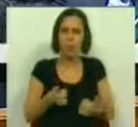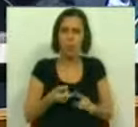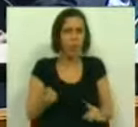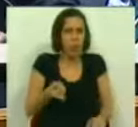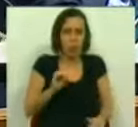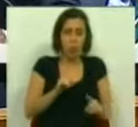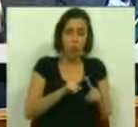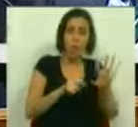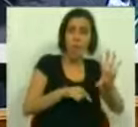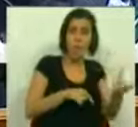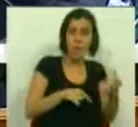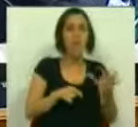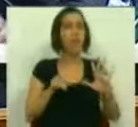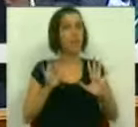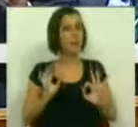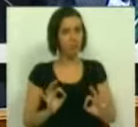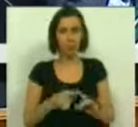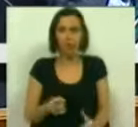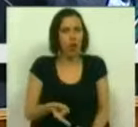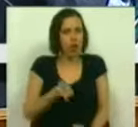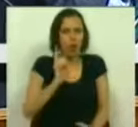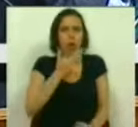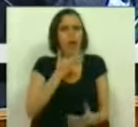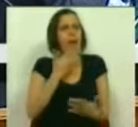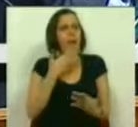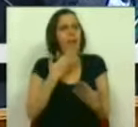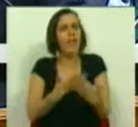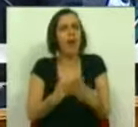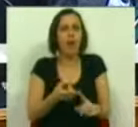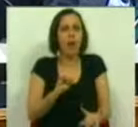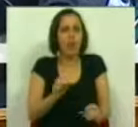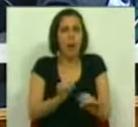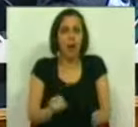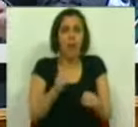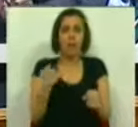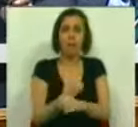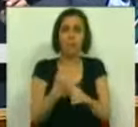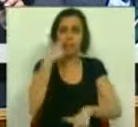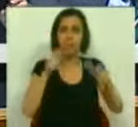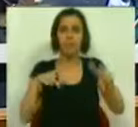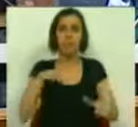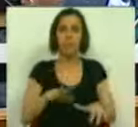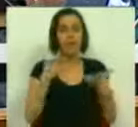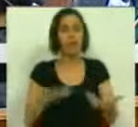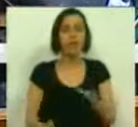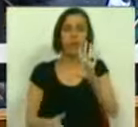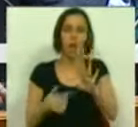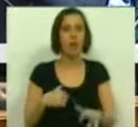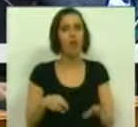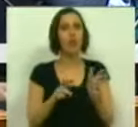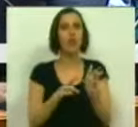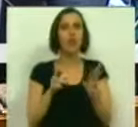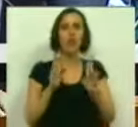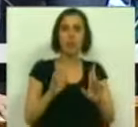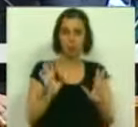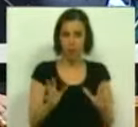conveniente, nem para o país, e especificamente não é nada conveniente para os trabalhadores portugueses. E já agora, eu espero